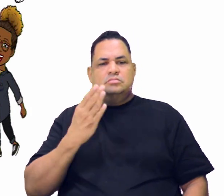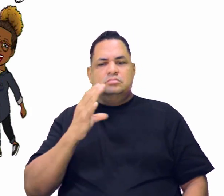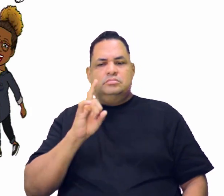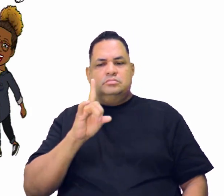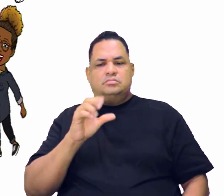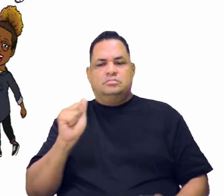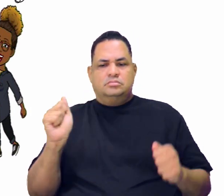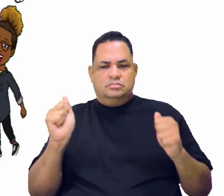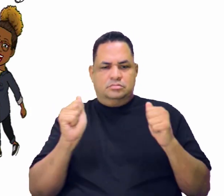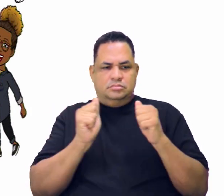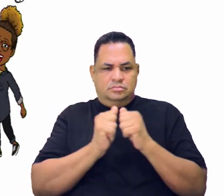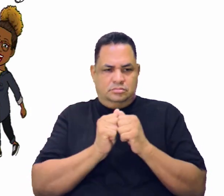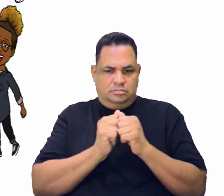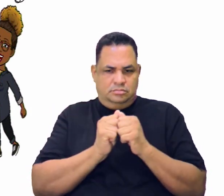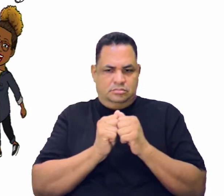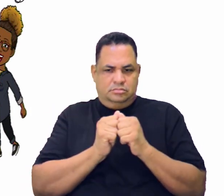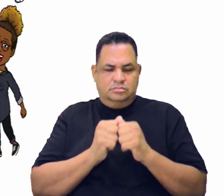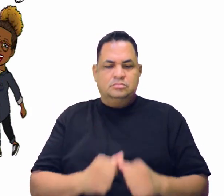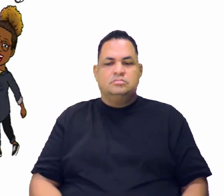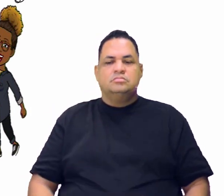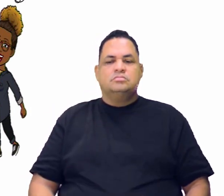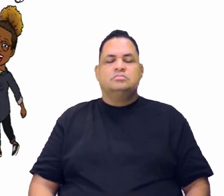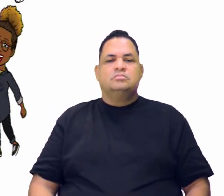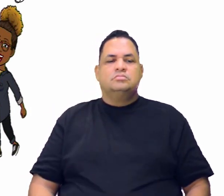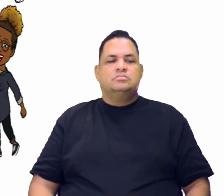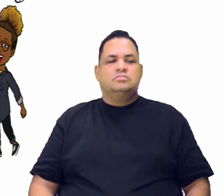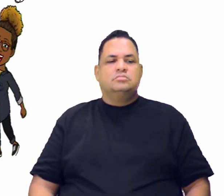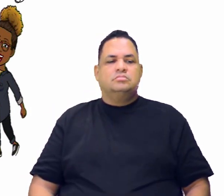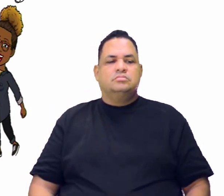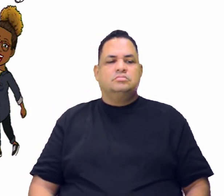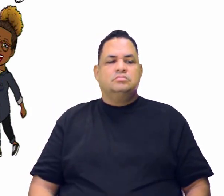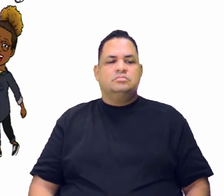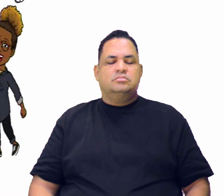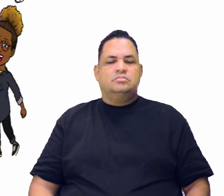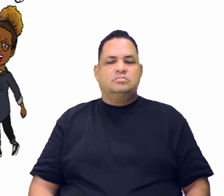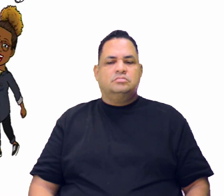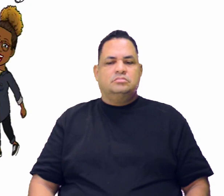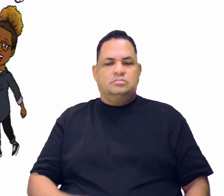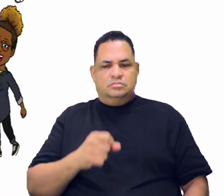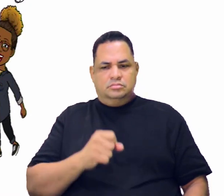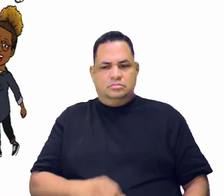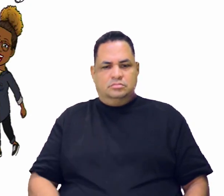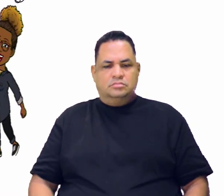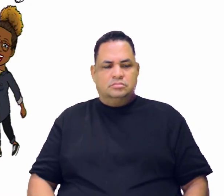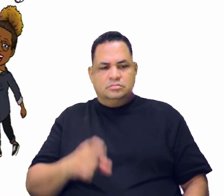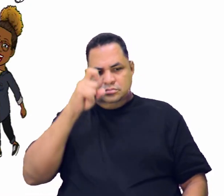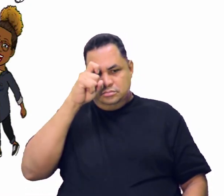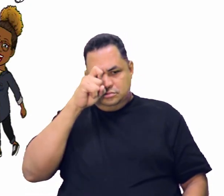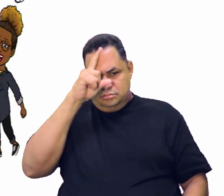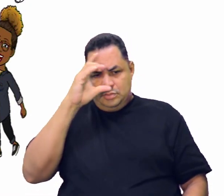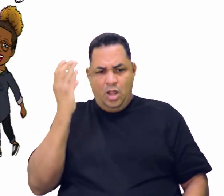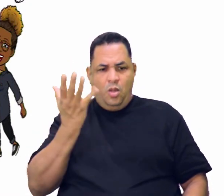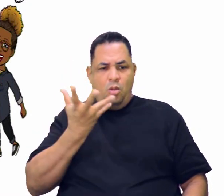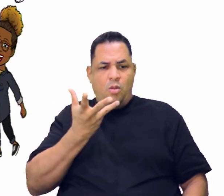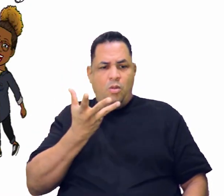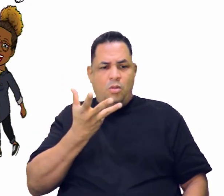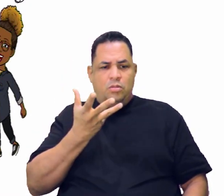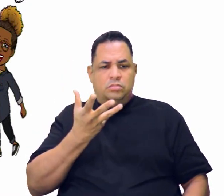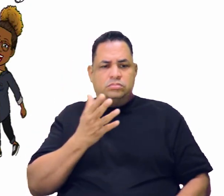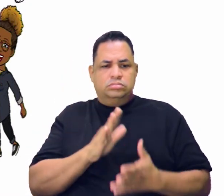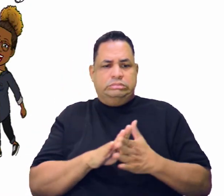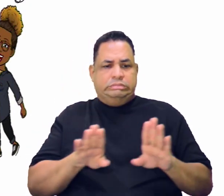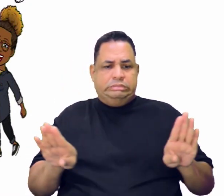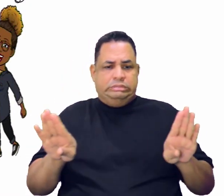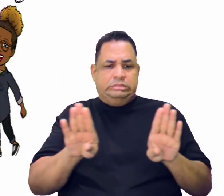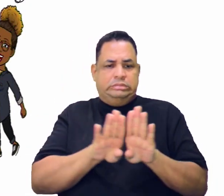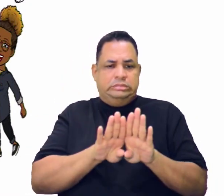caso, vai ficar junto. Beleza? Os prontos socorros fecharão as portas se não